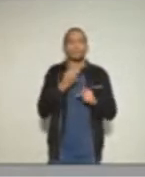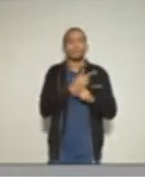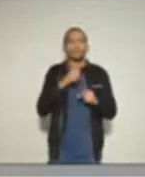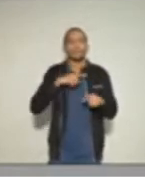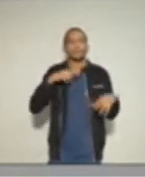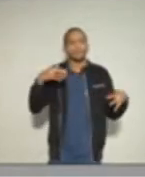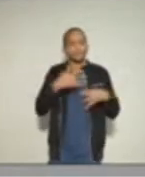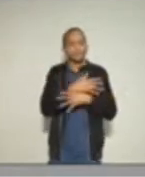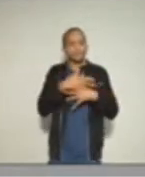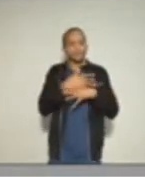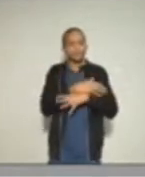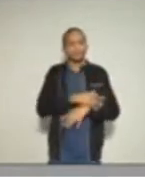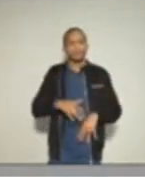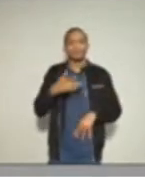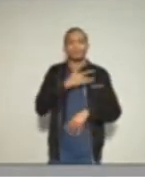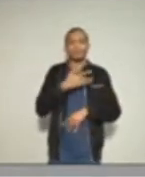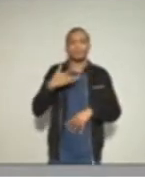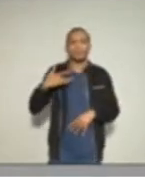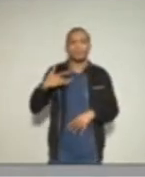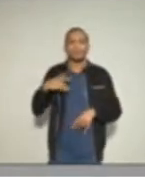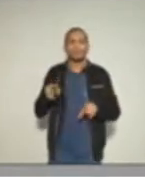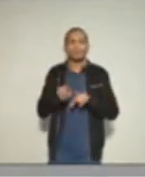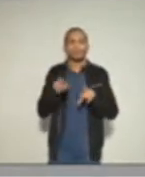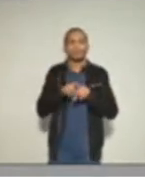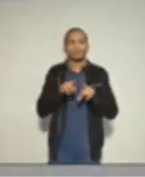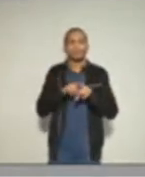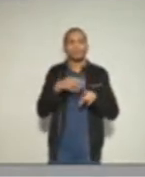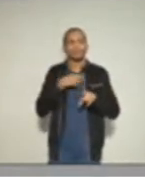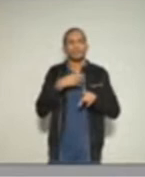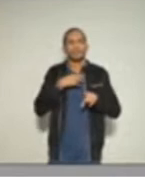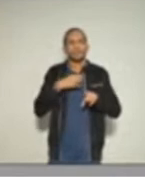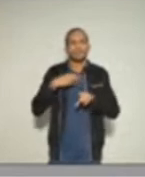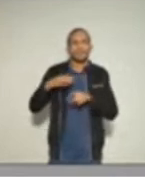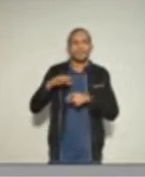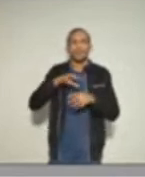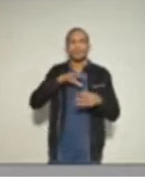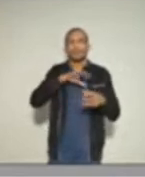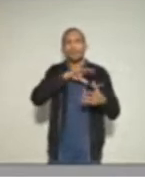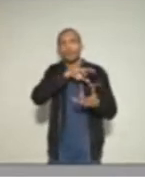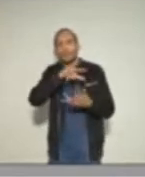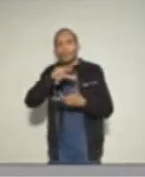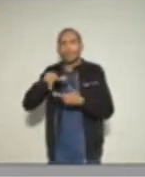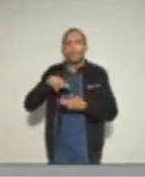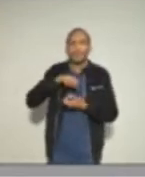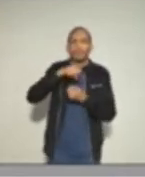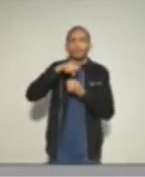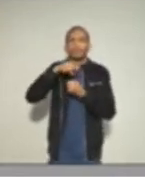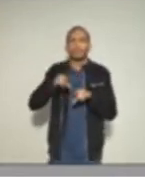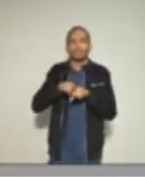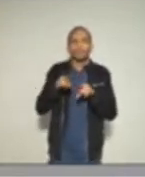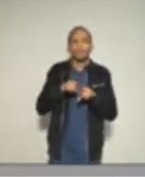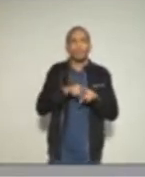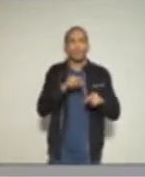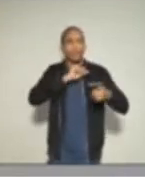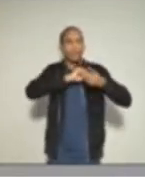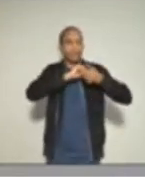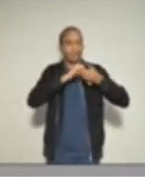uma cidade mais saudável, ecologicamente correta, e que as pessoas tenham uma qualidade melhor de